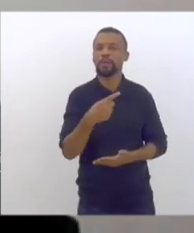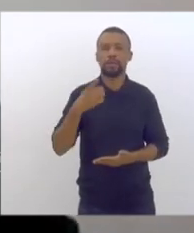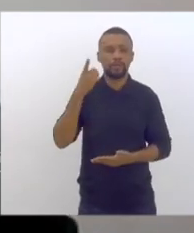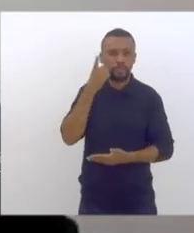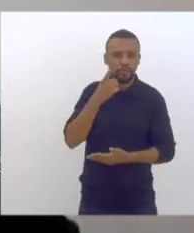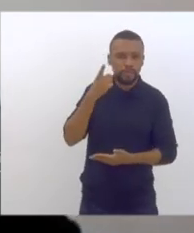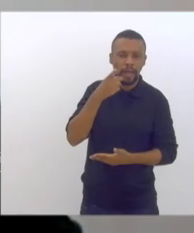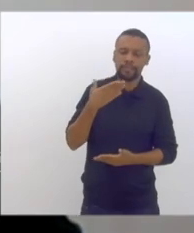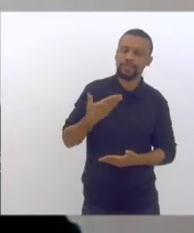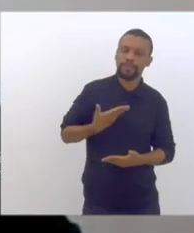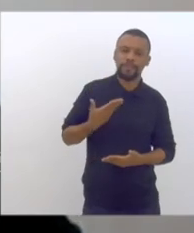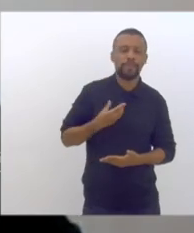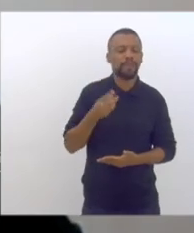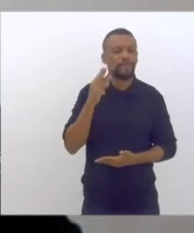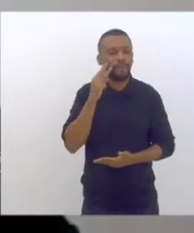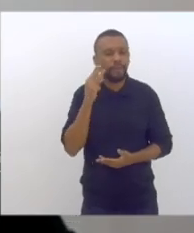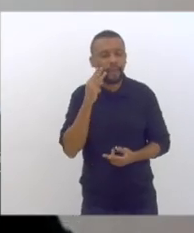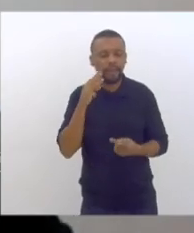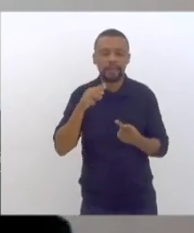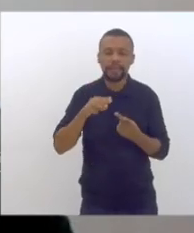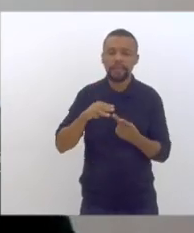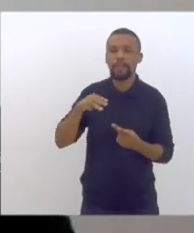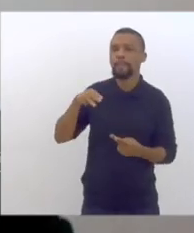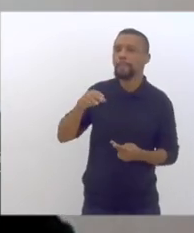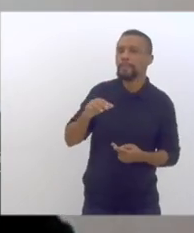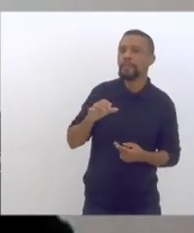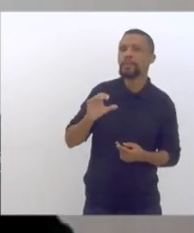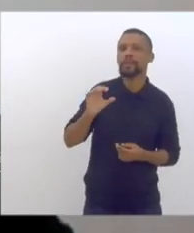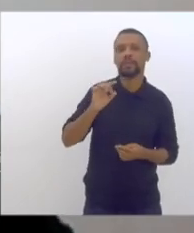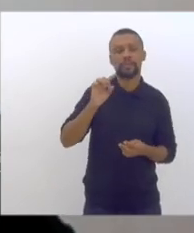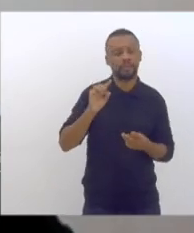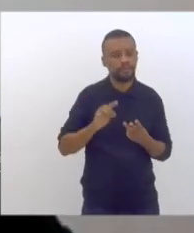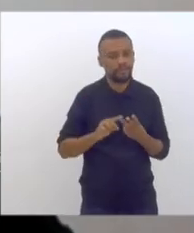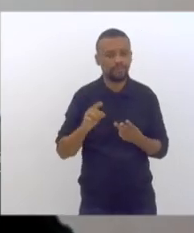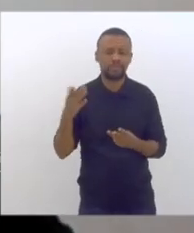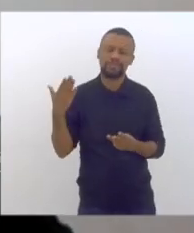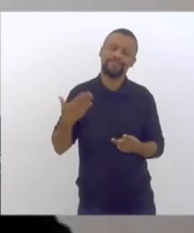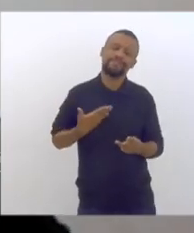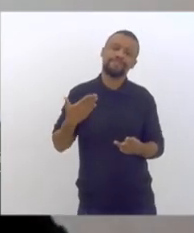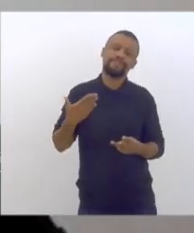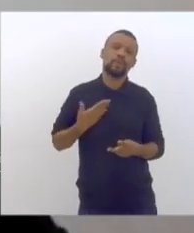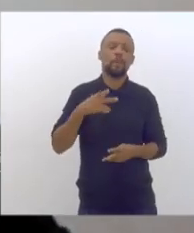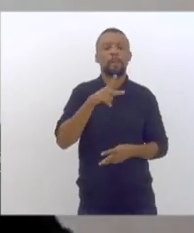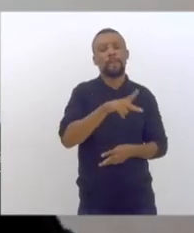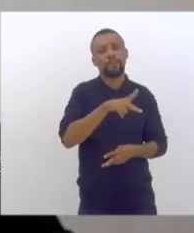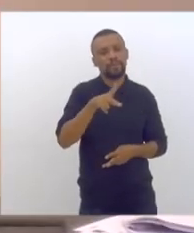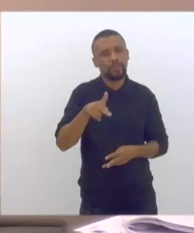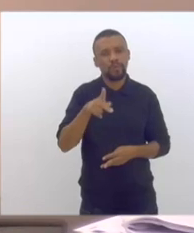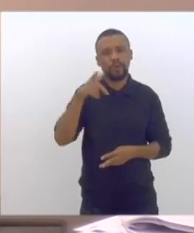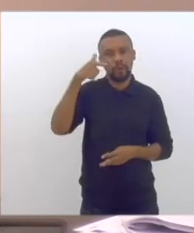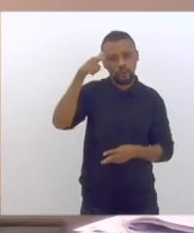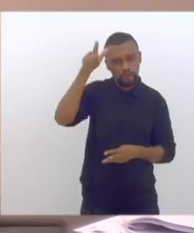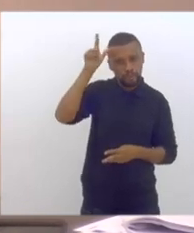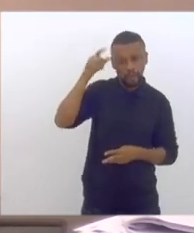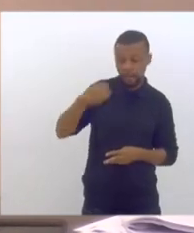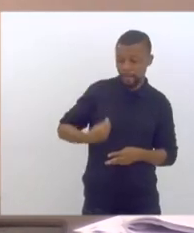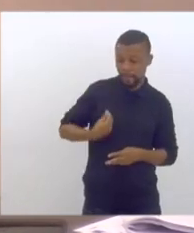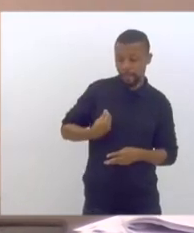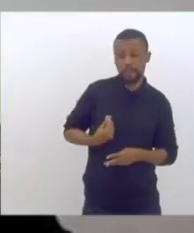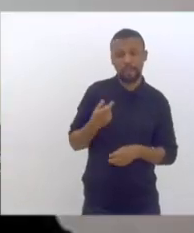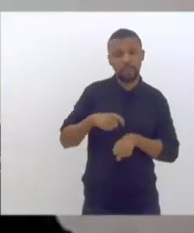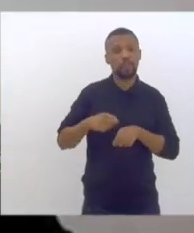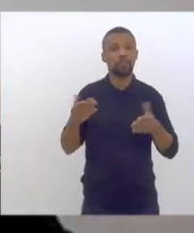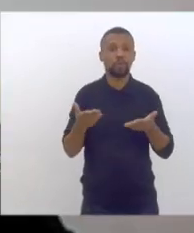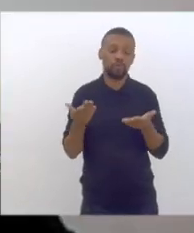querido amigo waldeck querido amigo mim eu grande amigo professor o spaulo pela presença de